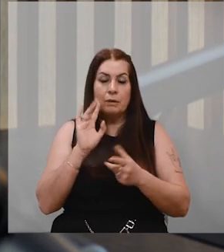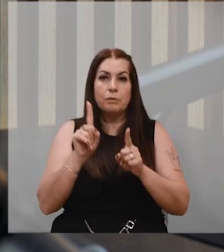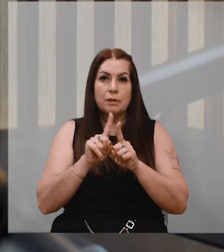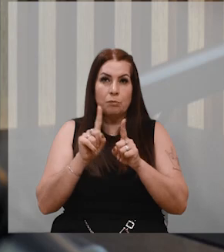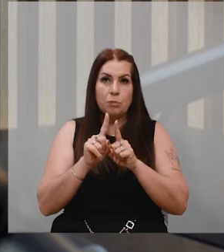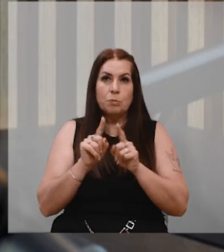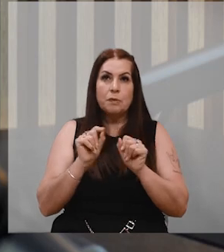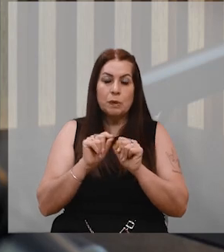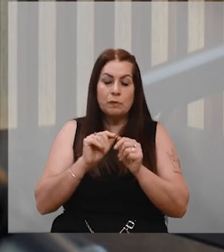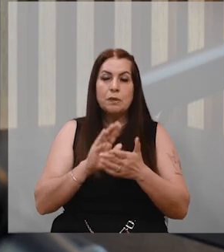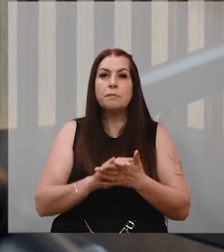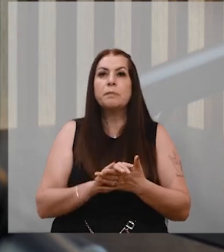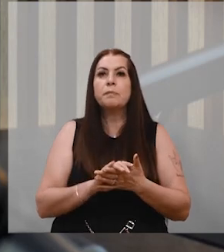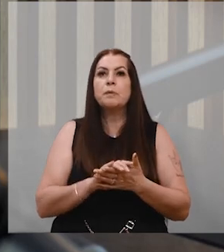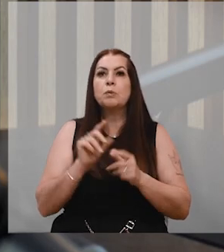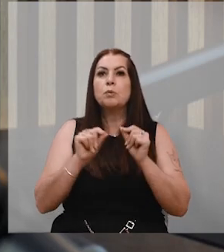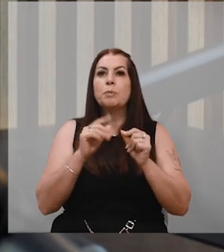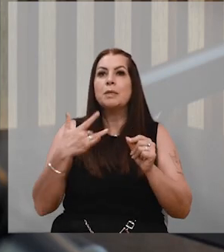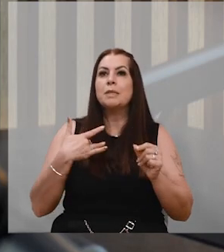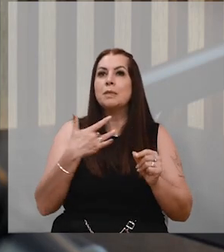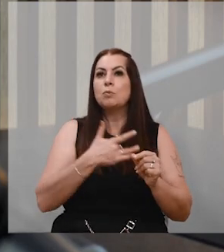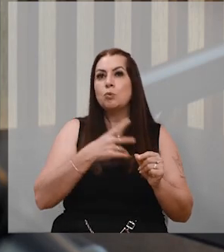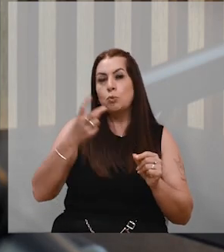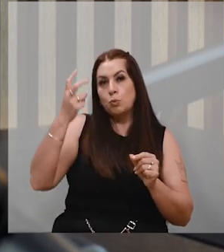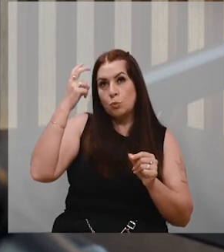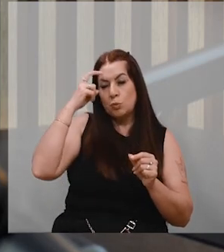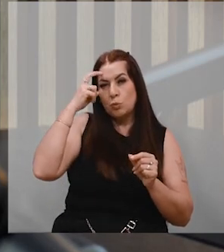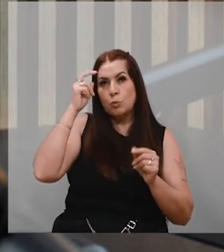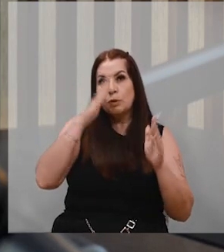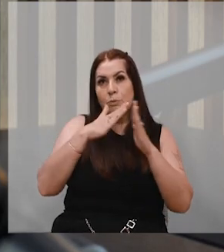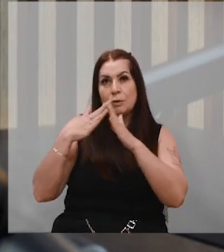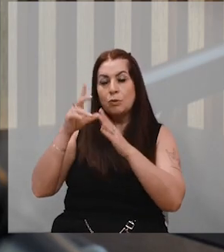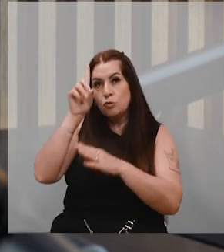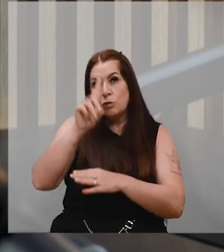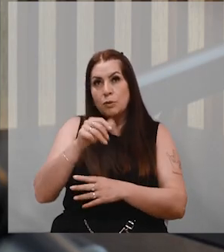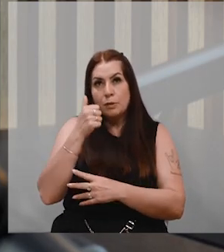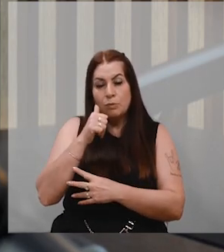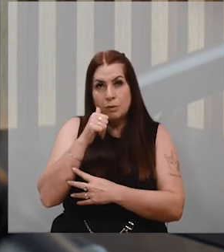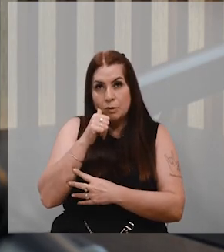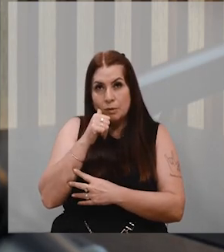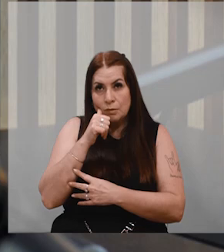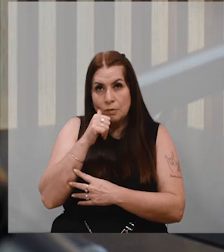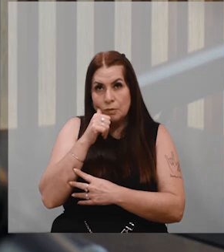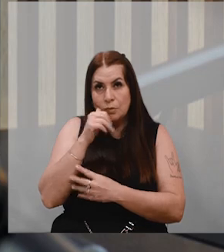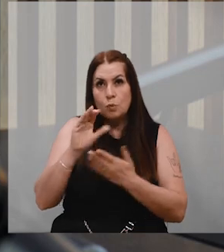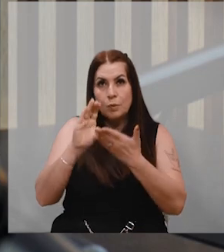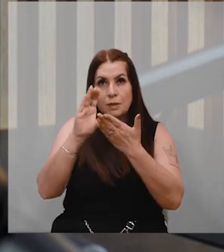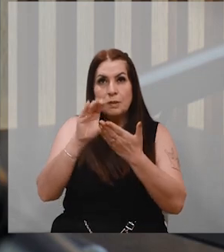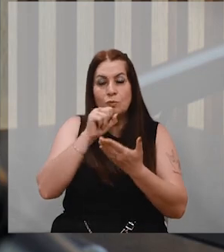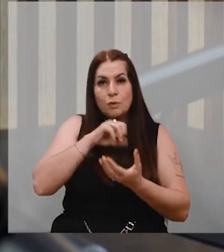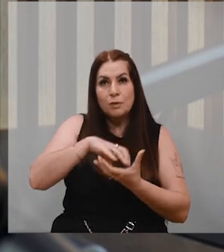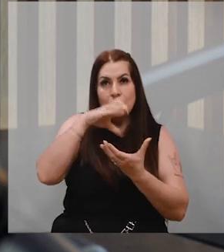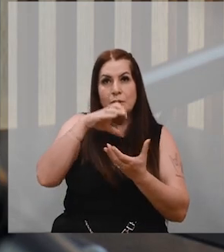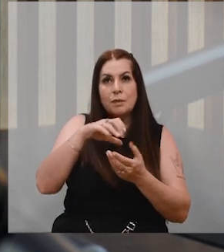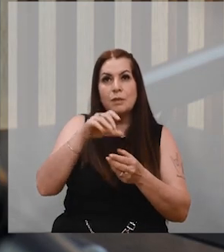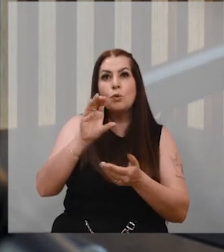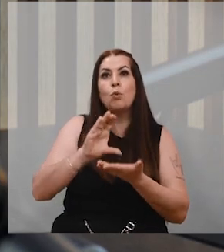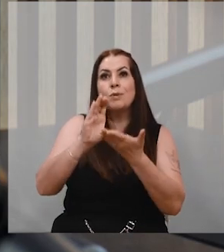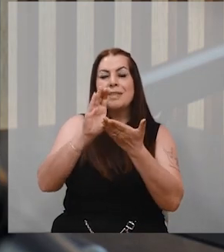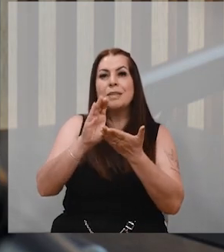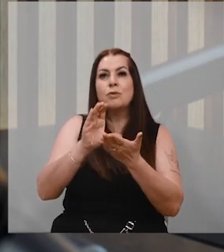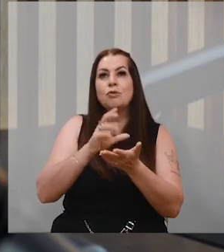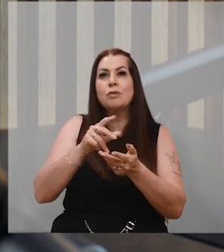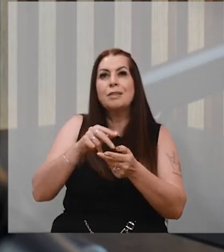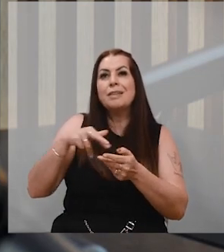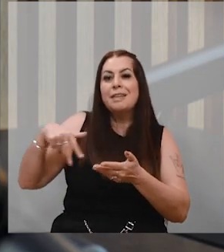Nós fizemos sobre saúde, cultura, habitação, direitos da mulher, Conselho do Idoso e Conselho da Mobilidade.